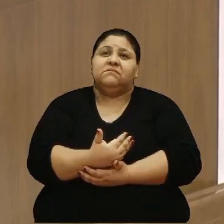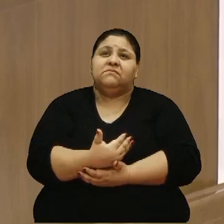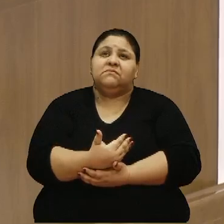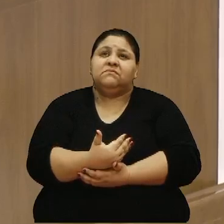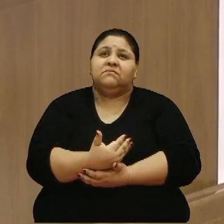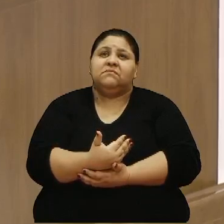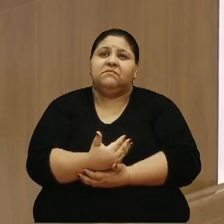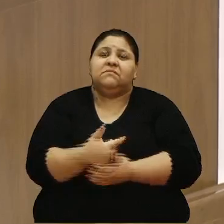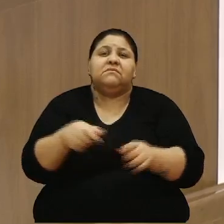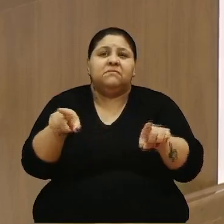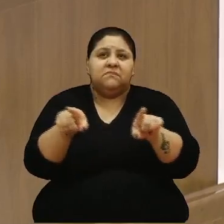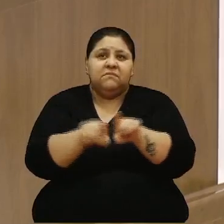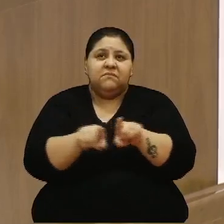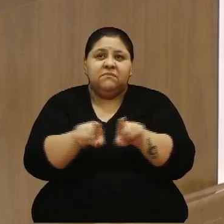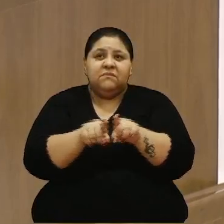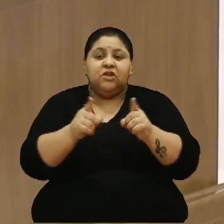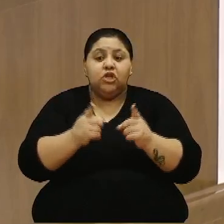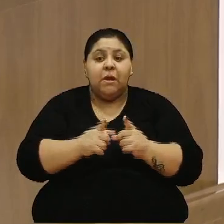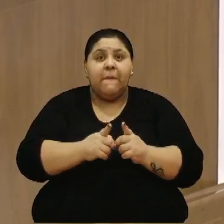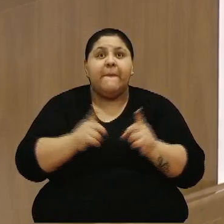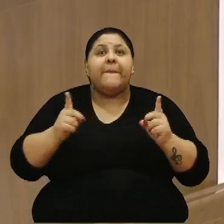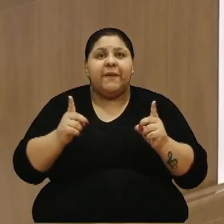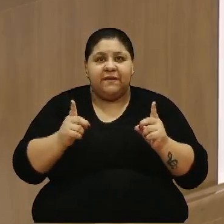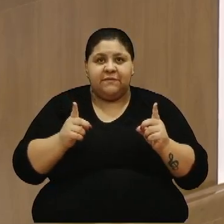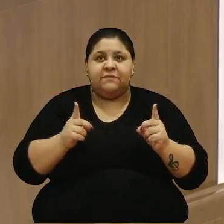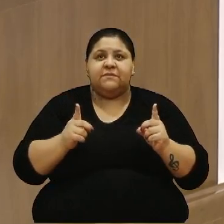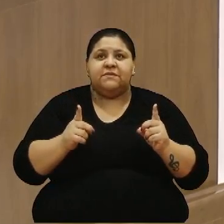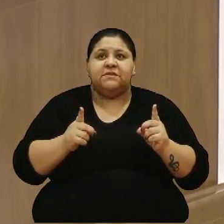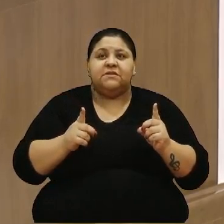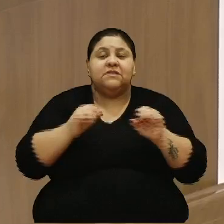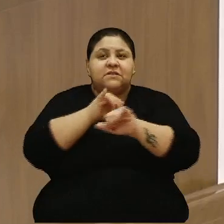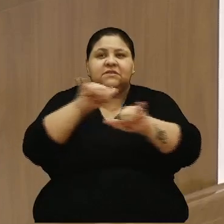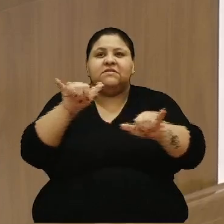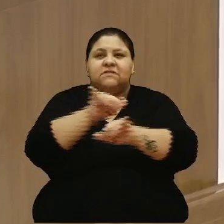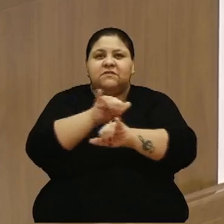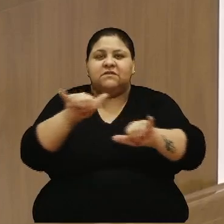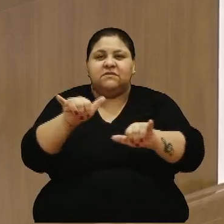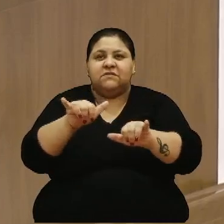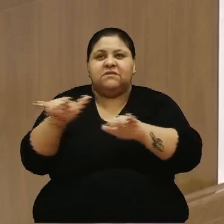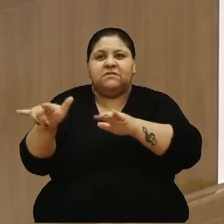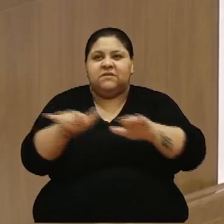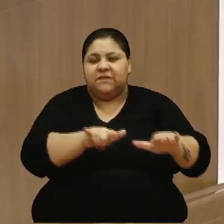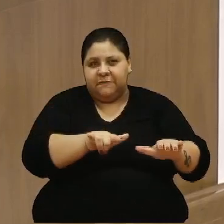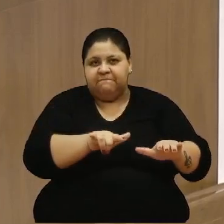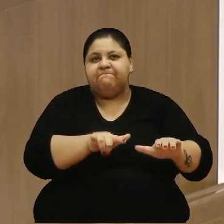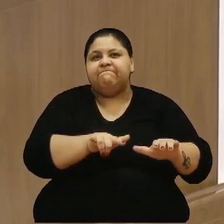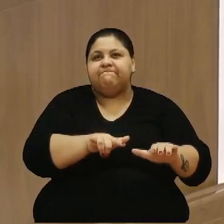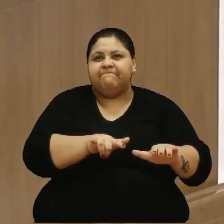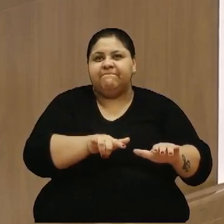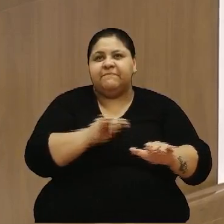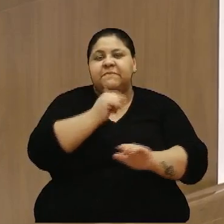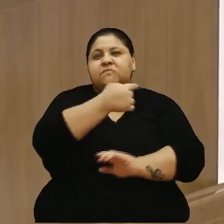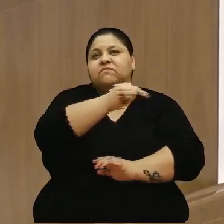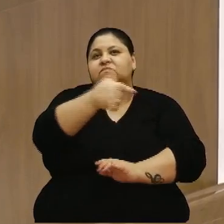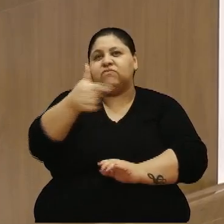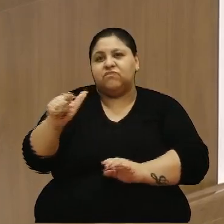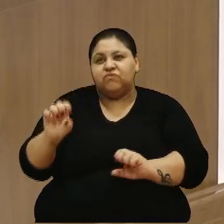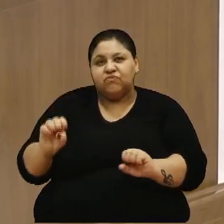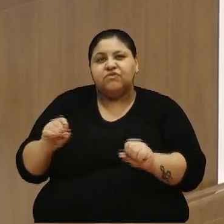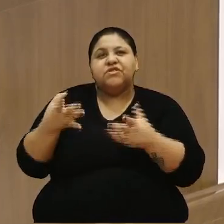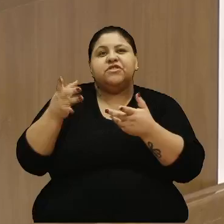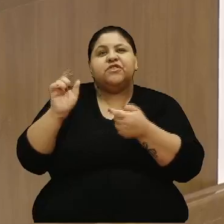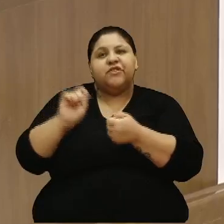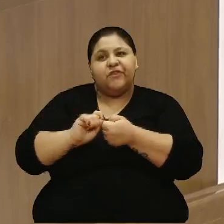também da ampliação, né, dessa divulgação da Semana do Meio Ambiente e demais eventos que eles